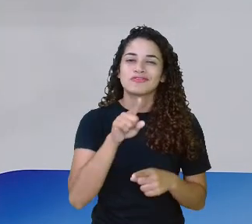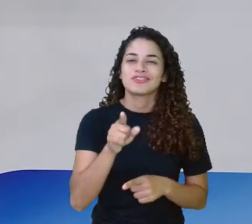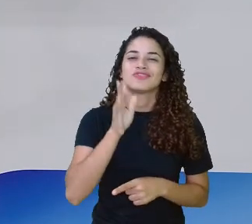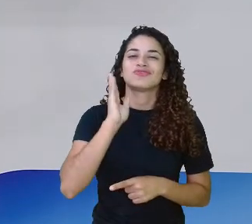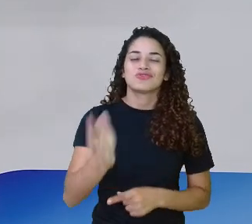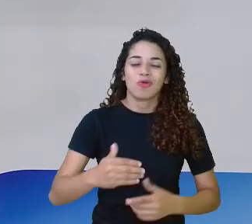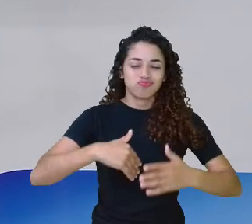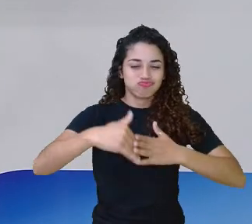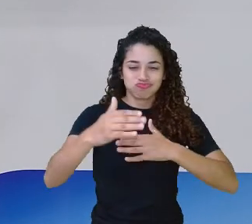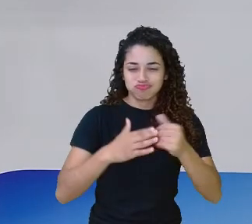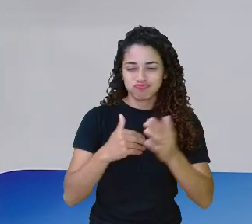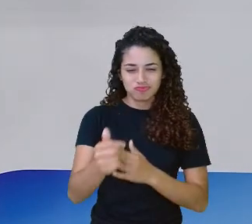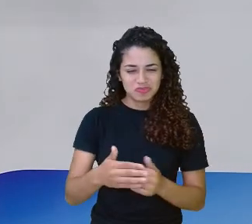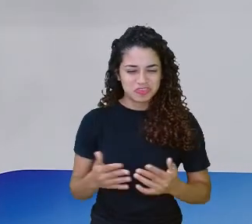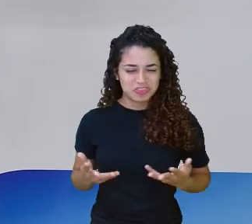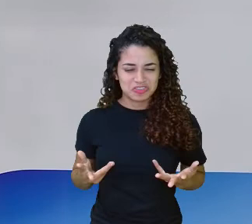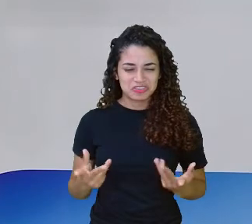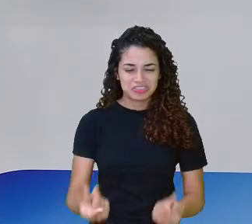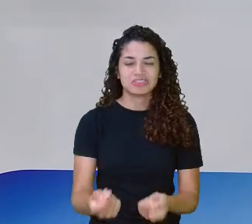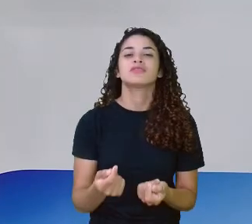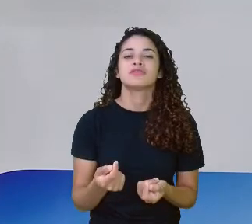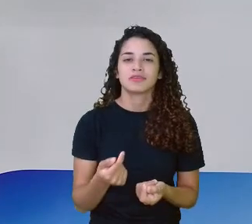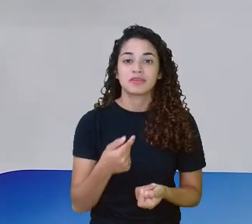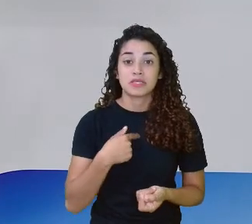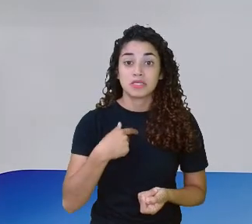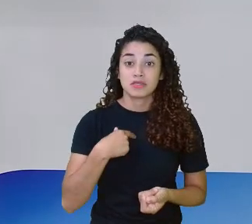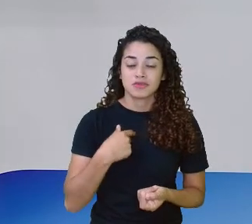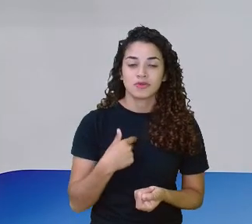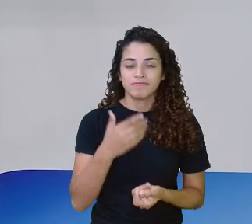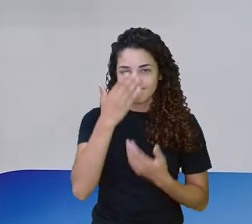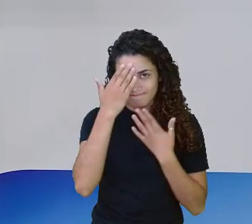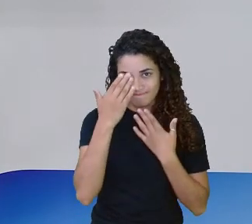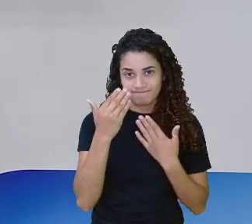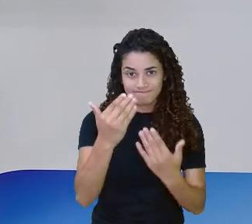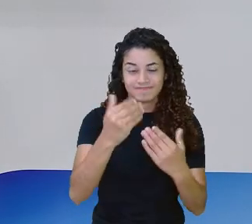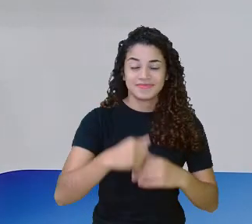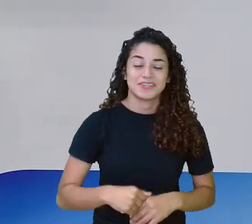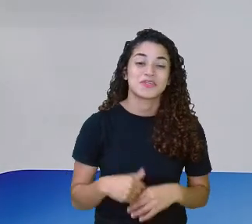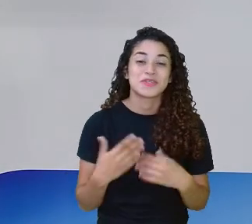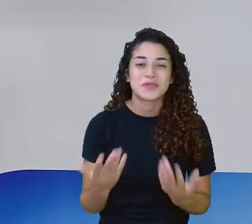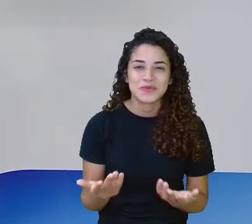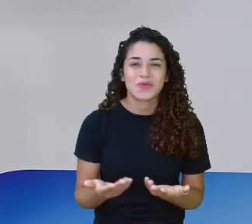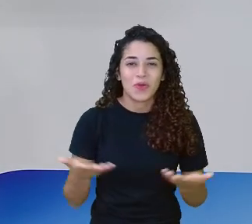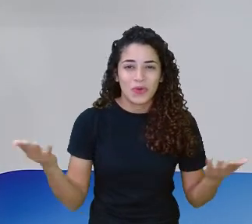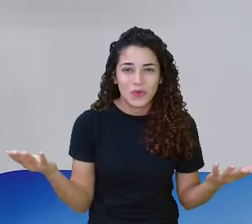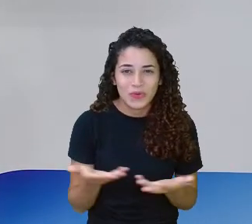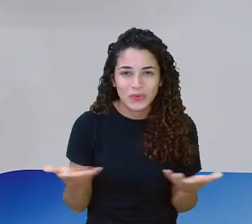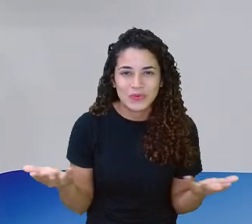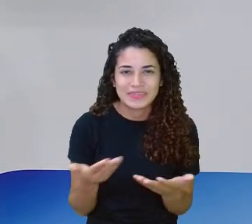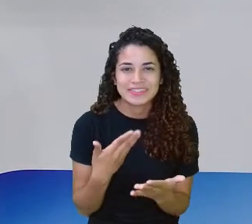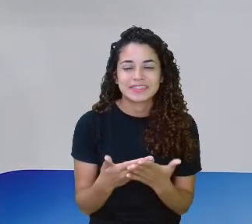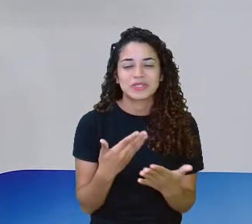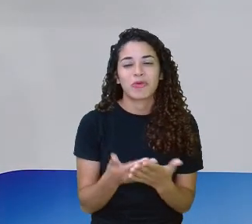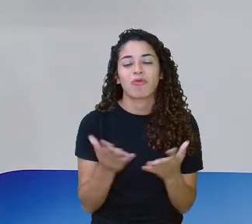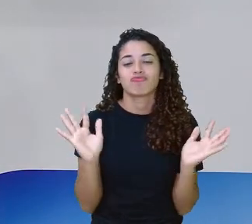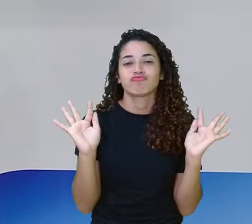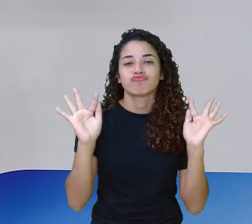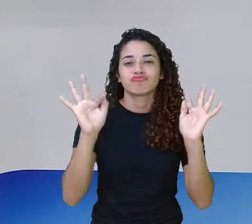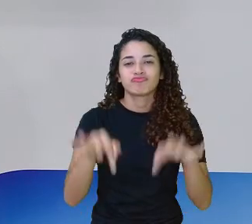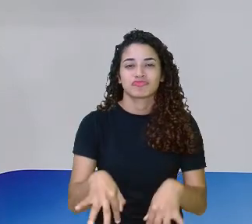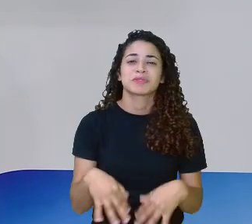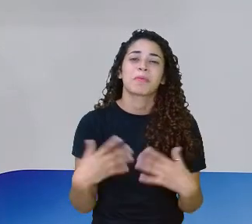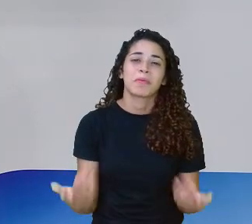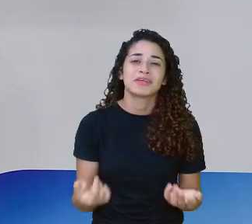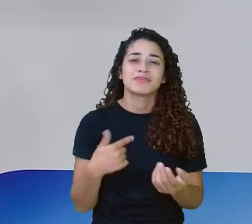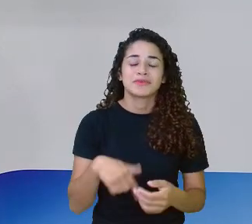dominou todo o assunto e eu te agradeço por isso. Pessoal, por hoje a nossa aula chegou ao fim, mas eu